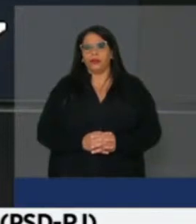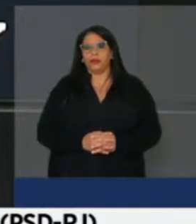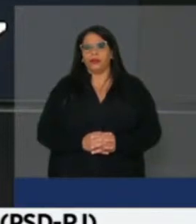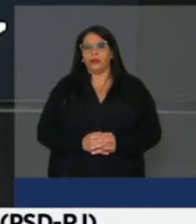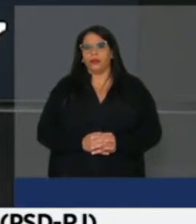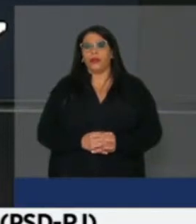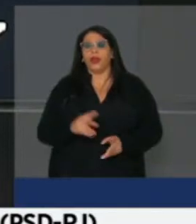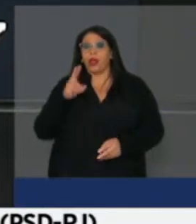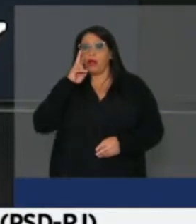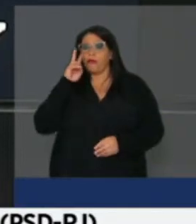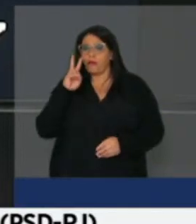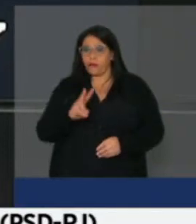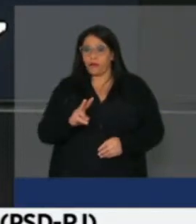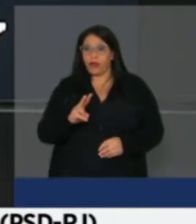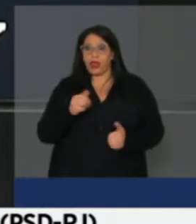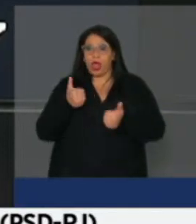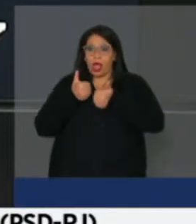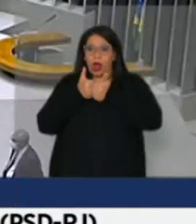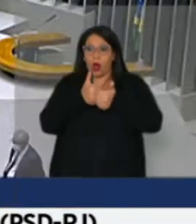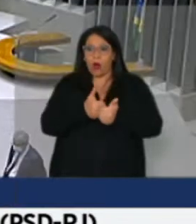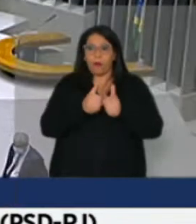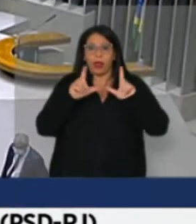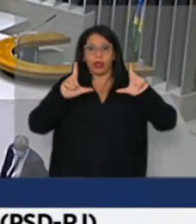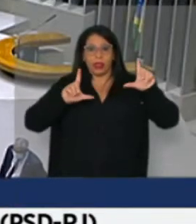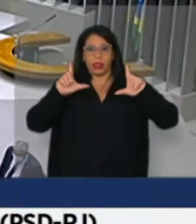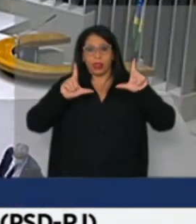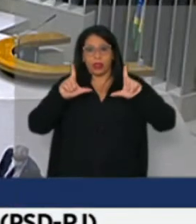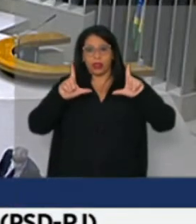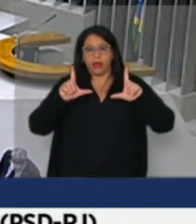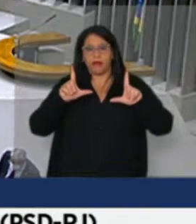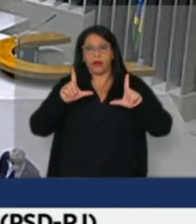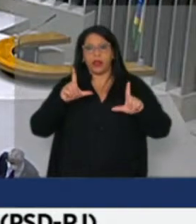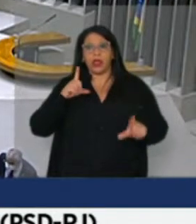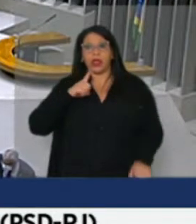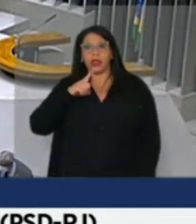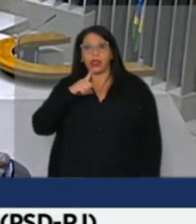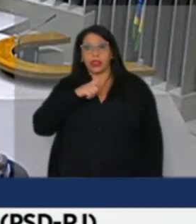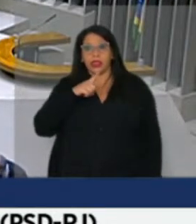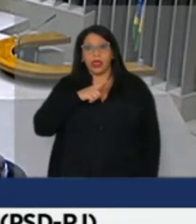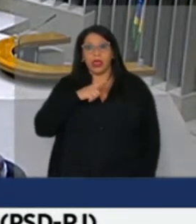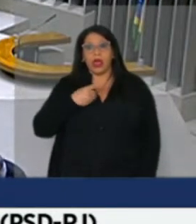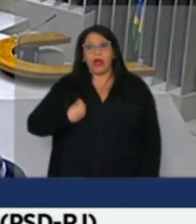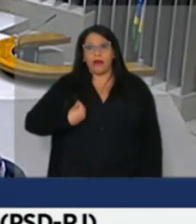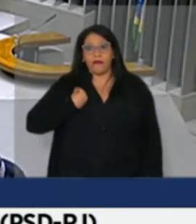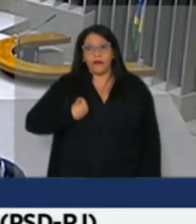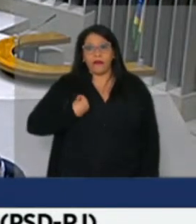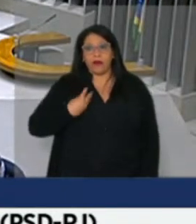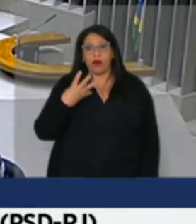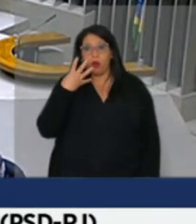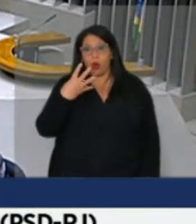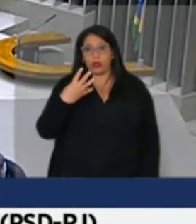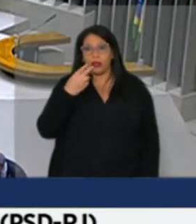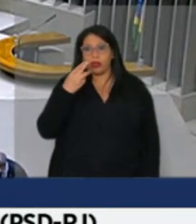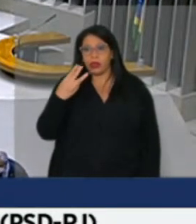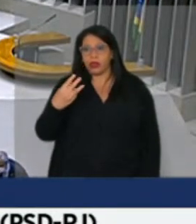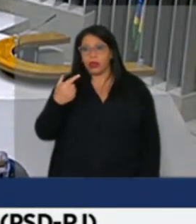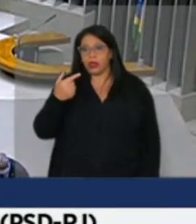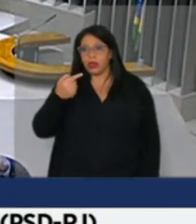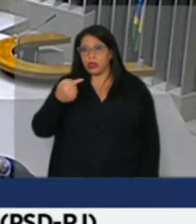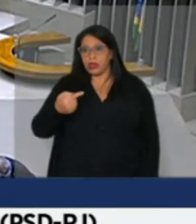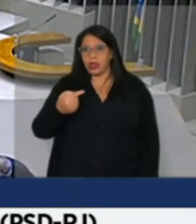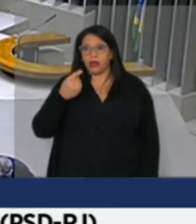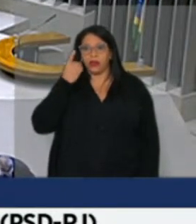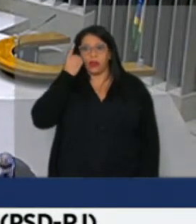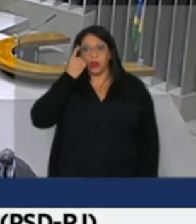Você vê, você que nos acompanha pela TV Câmara vê o número 437 no painel aqui do